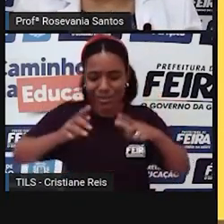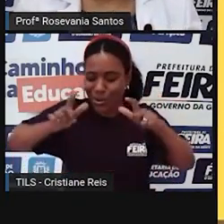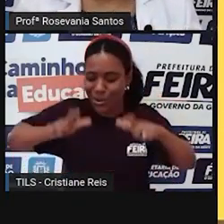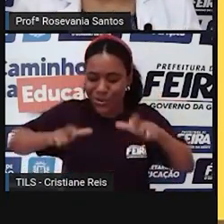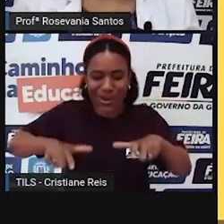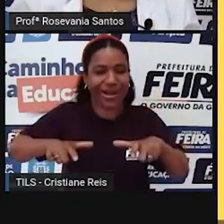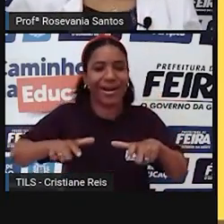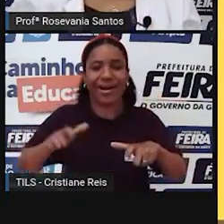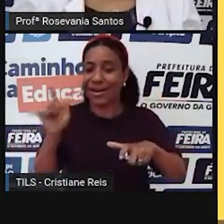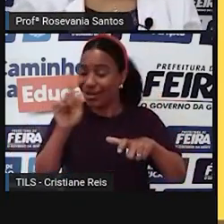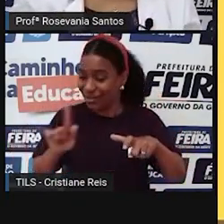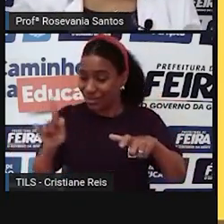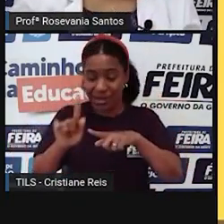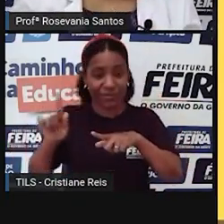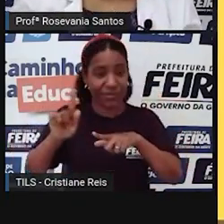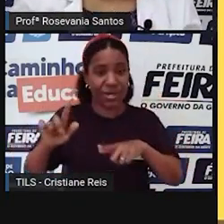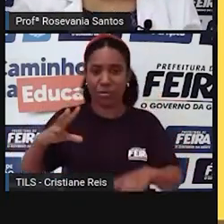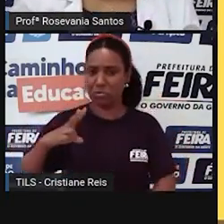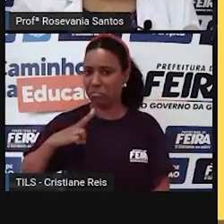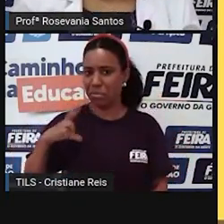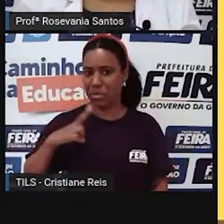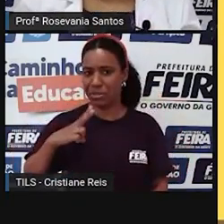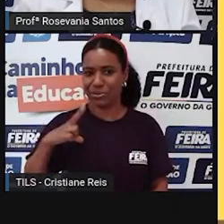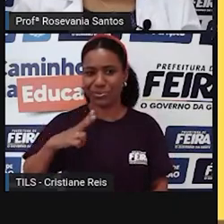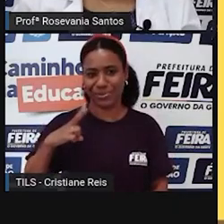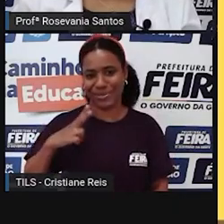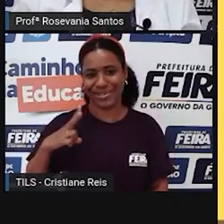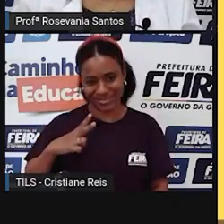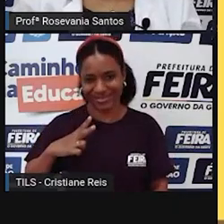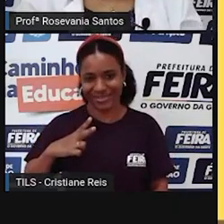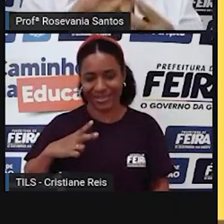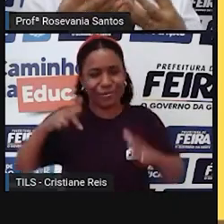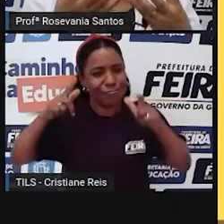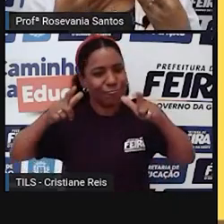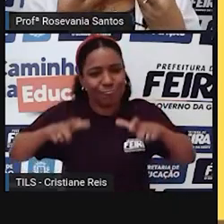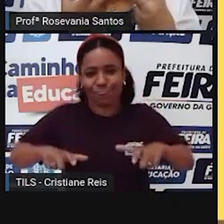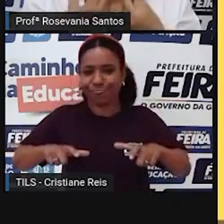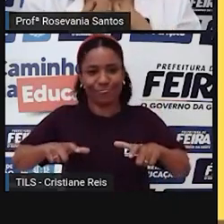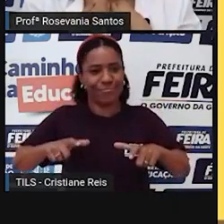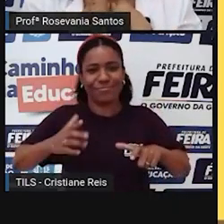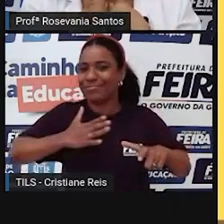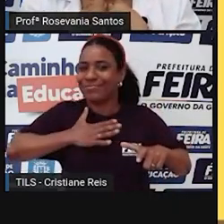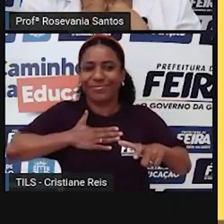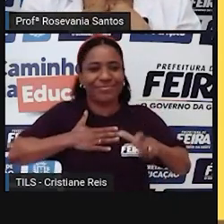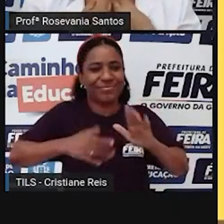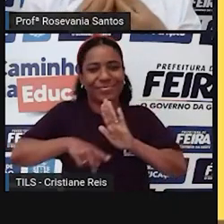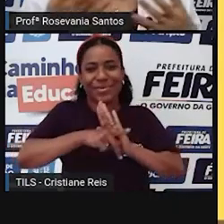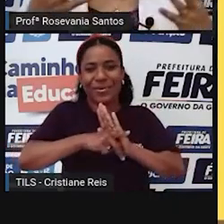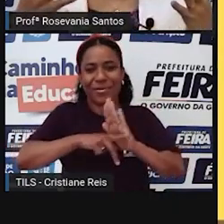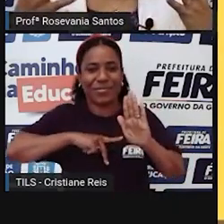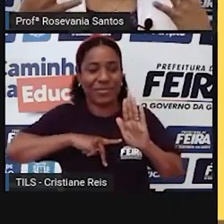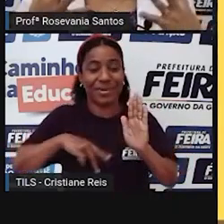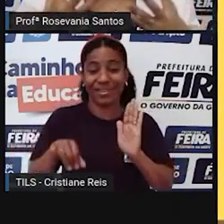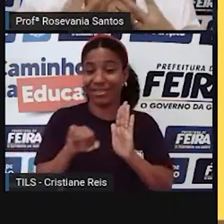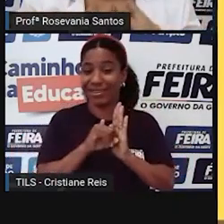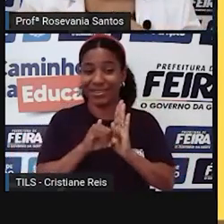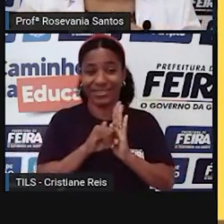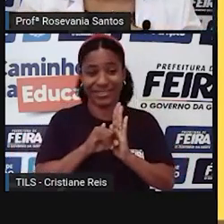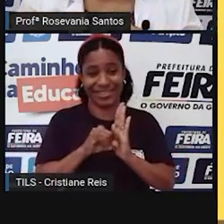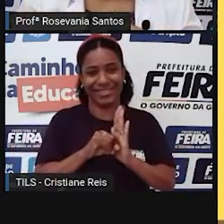na geografia. É aquele conceito que traz você para o seu espaço cotidiano, para a